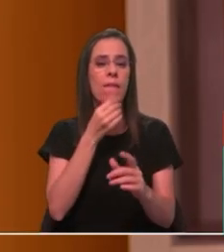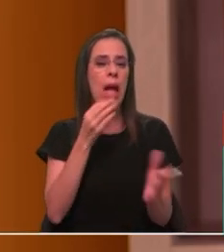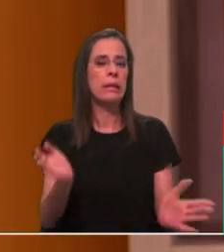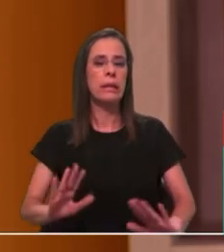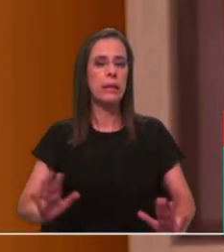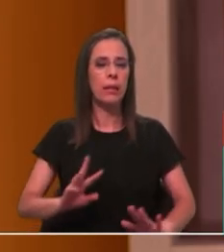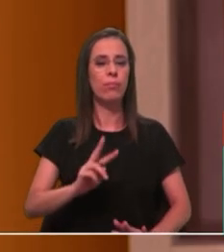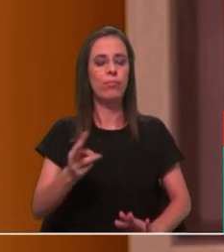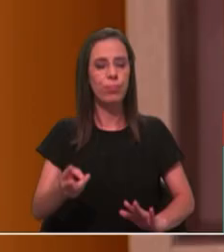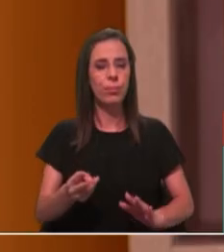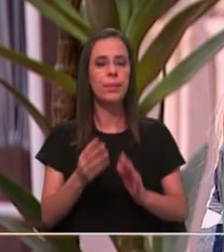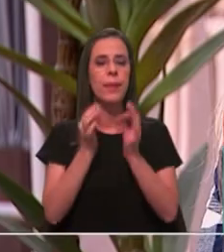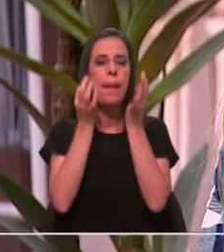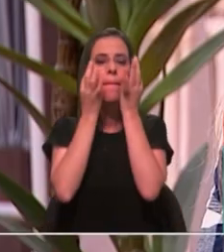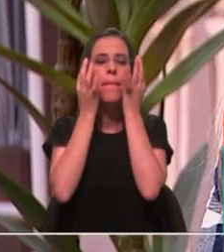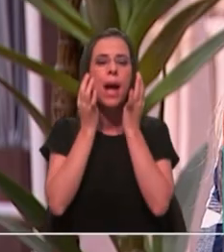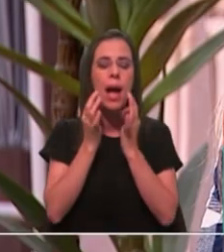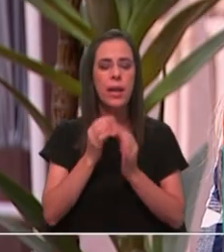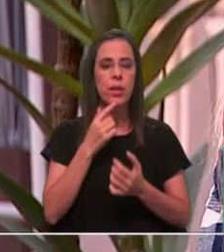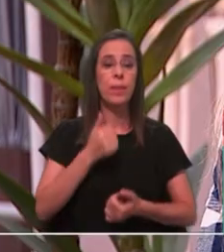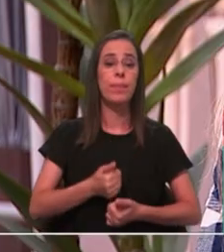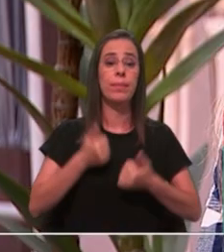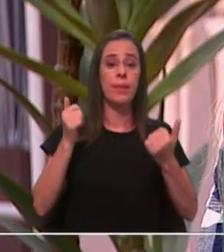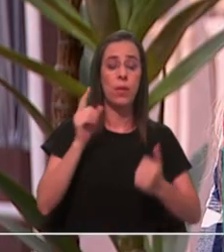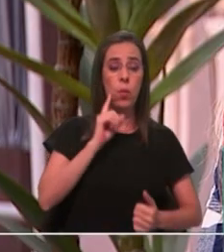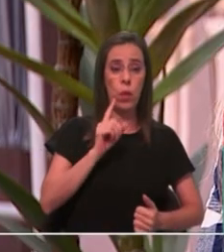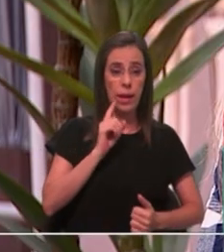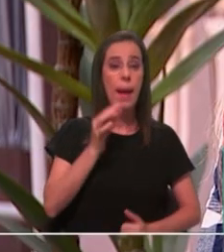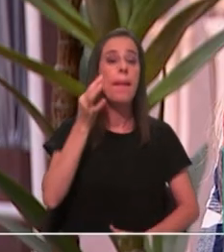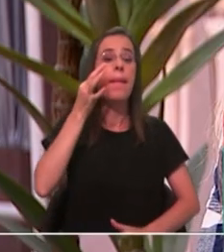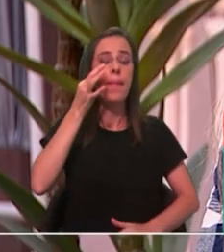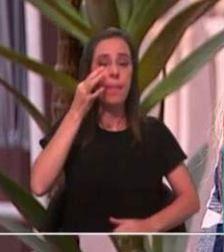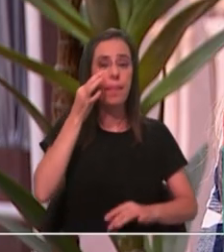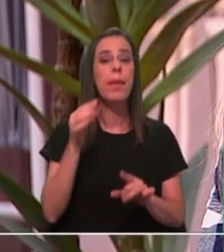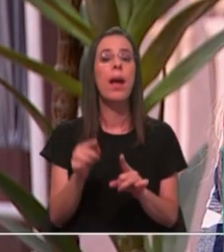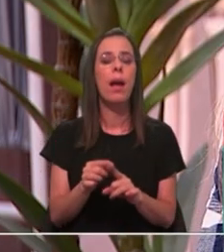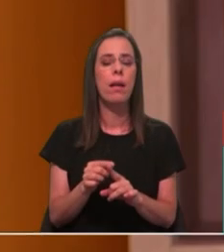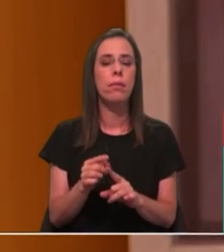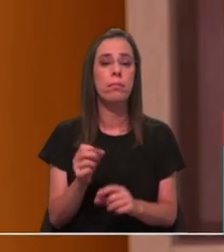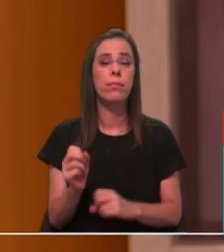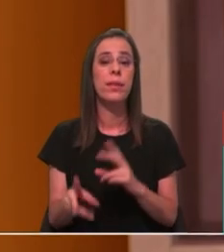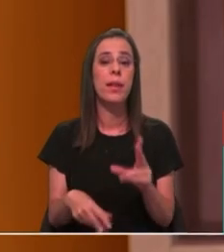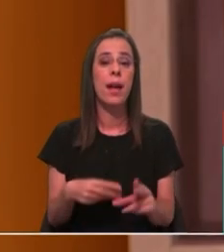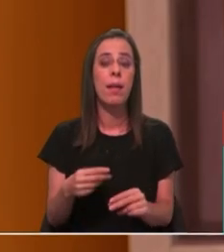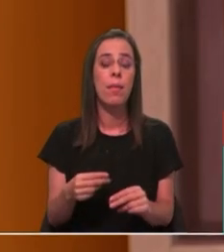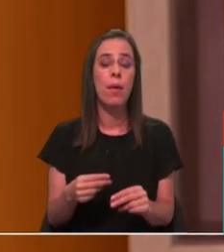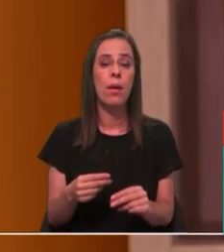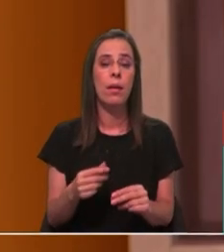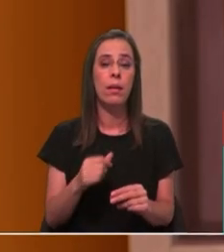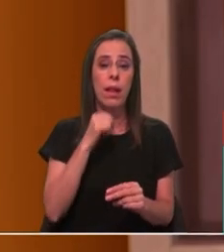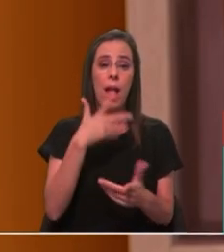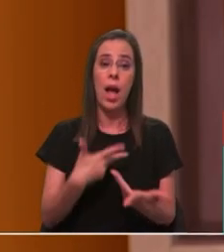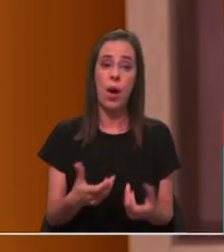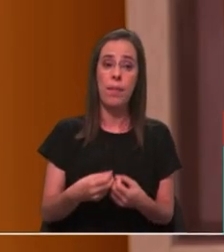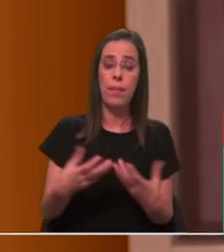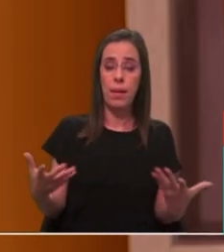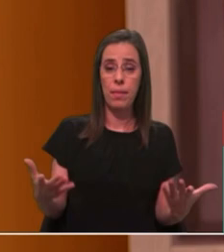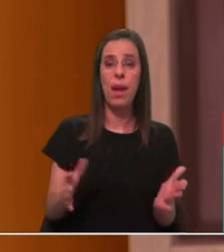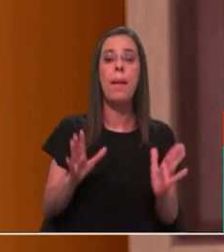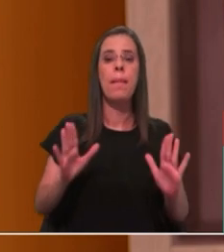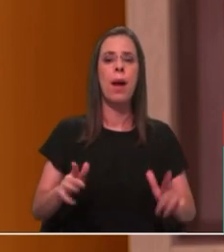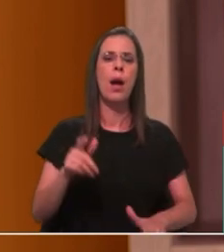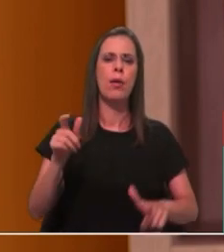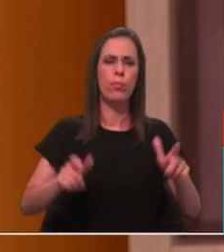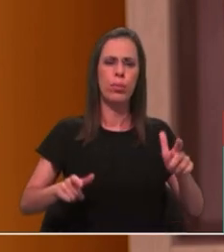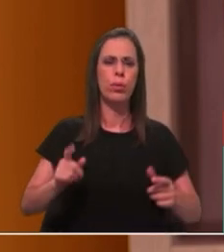anti-envelhecimento, de correção de manchas, de melhoria da qualidade da pele. Portanto, está muito na moda, é muito usado atualmente, só que há muitas